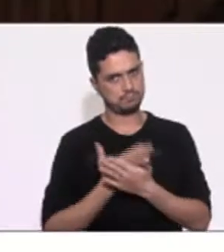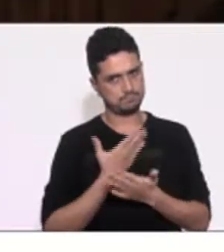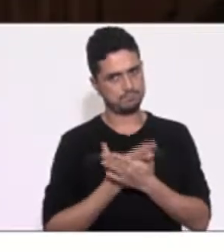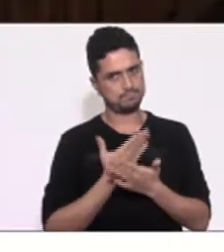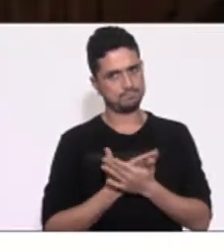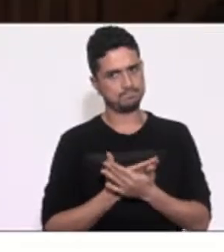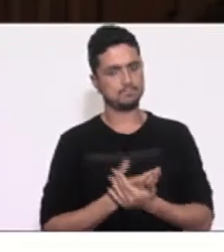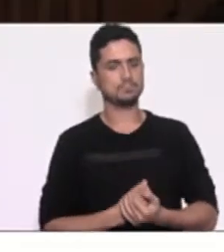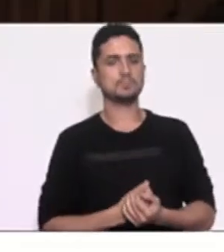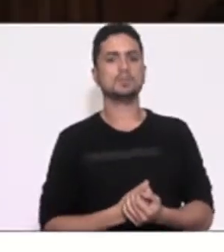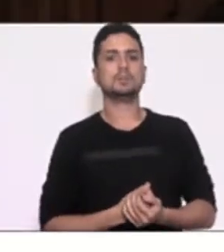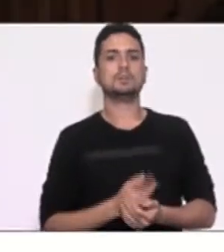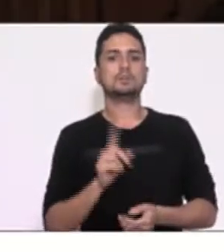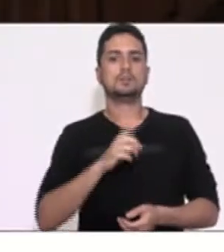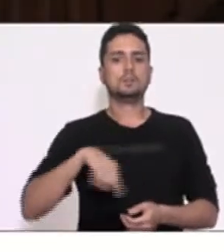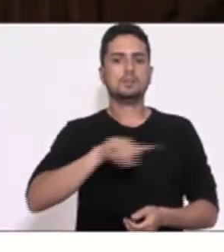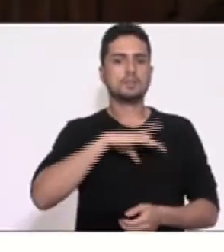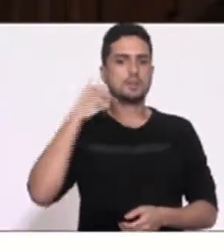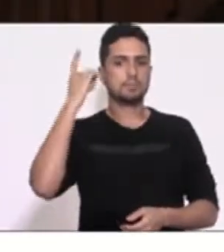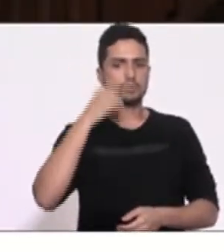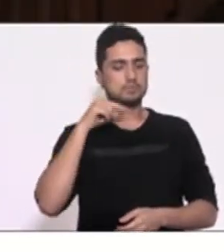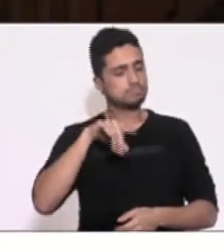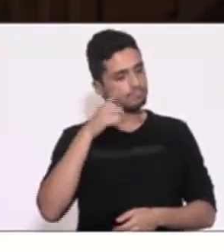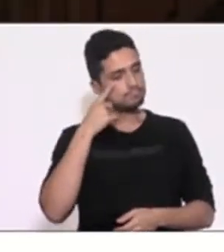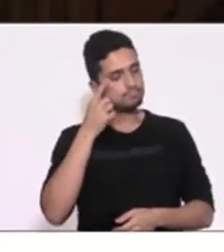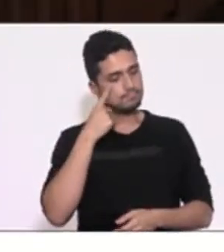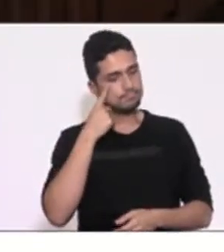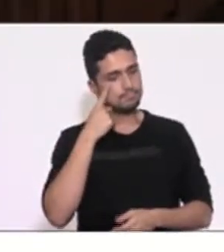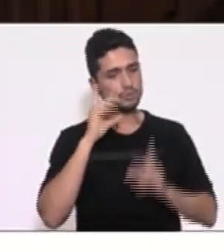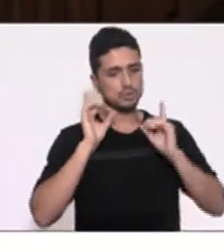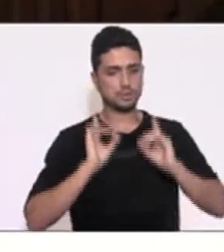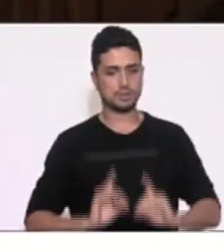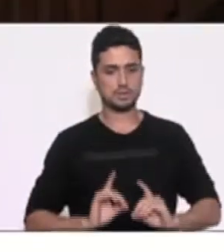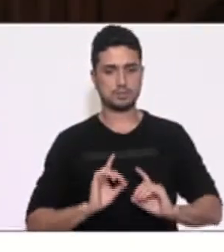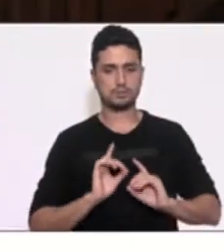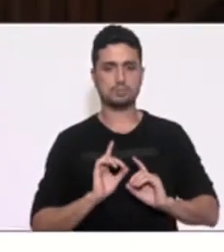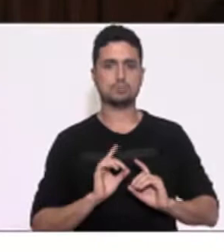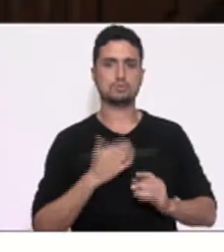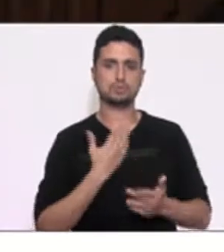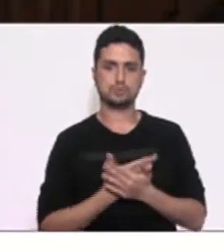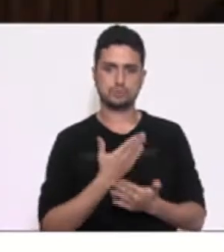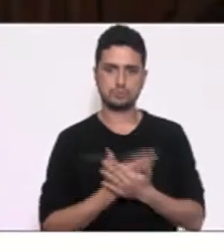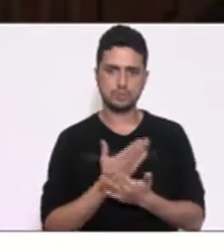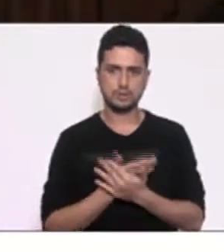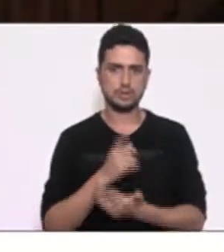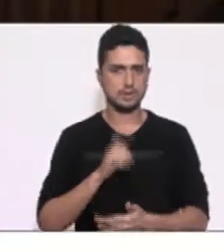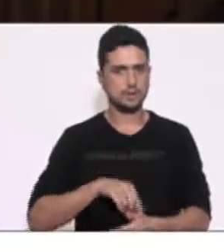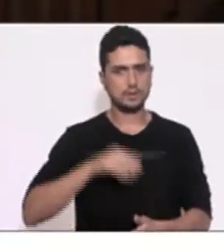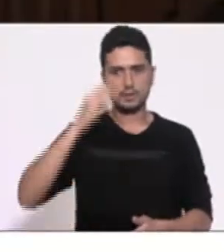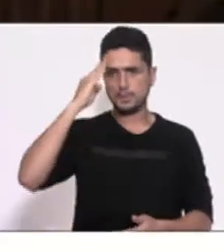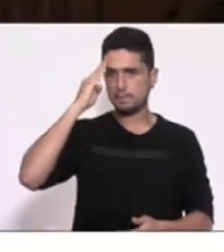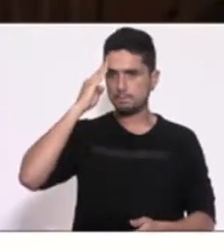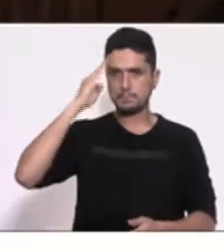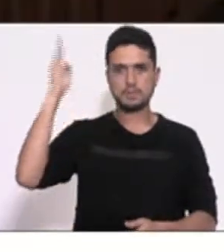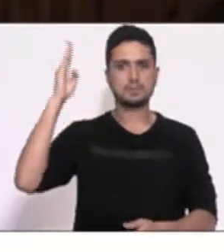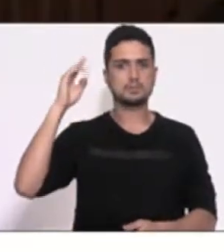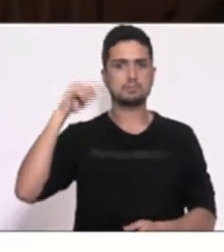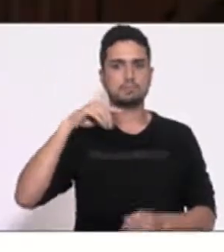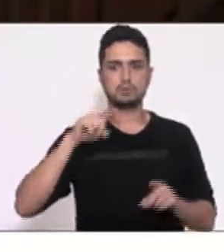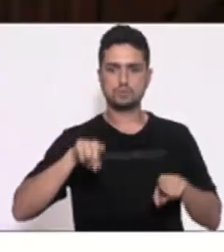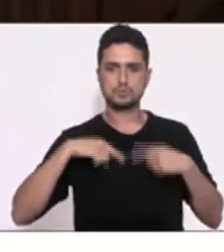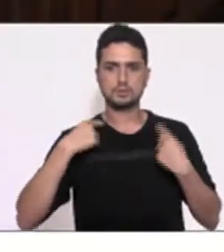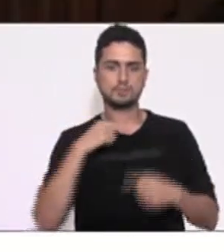deputados, garantir o direito à educação ainda é o principal desafio do Estado do Rio de